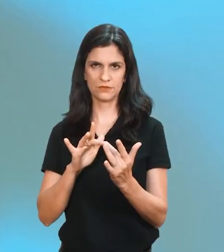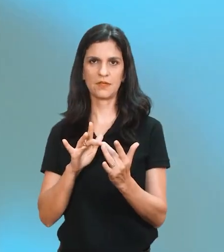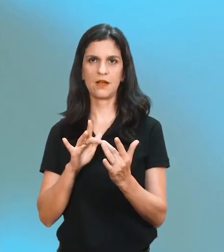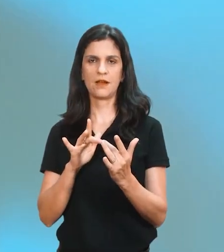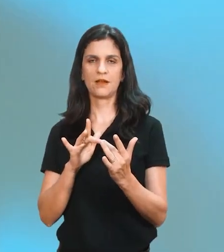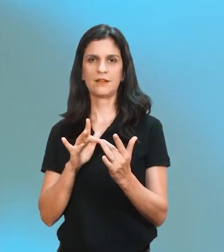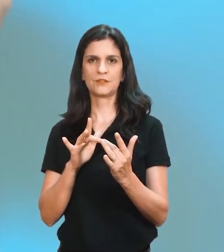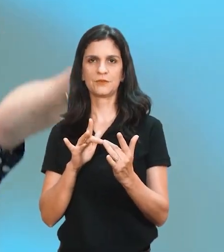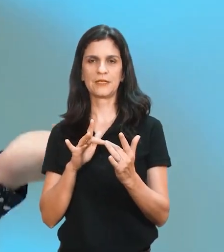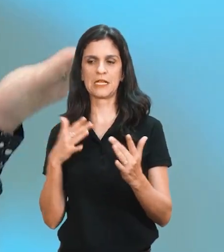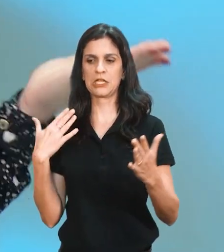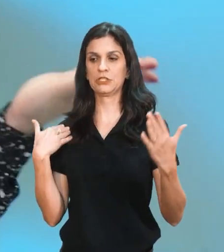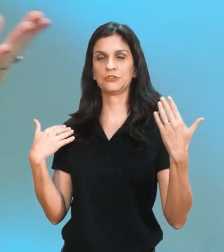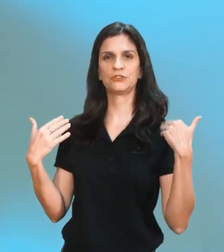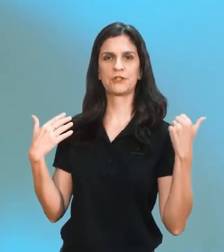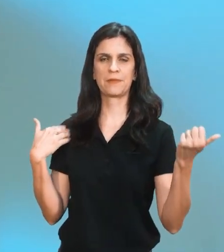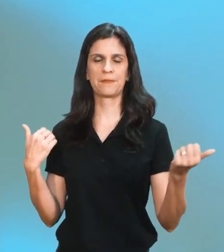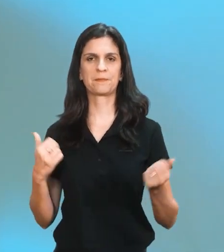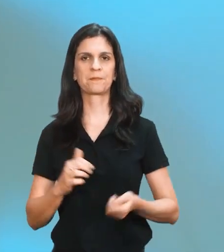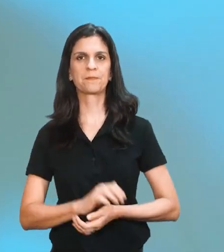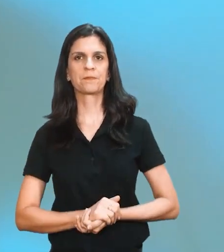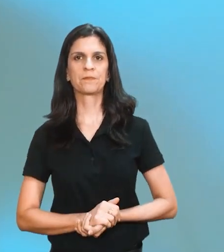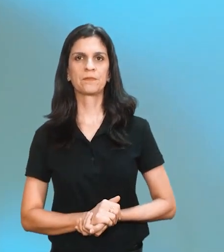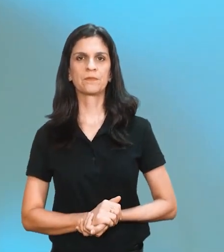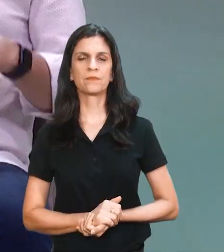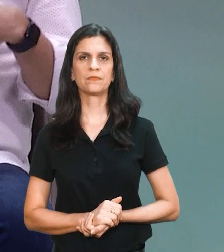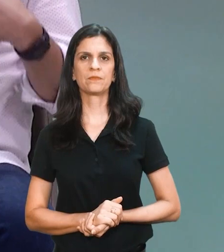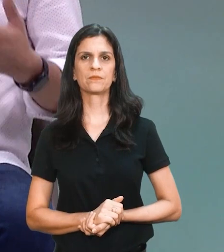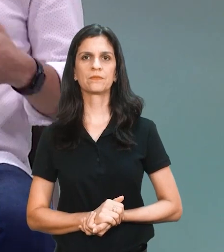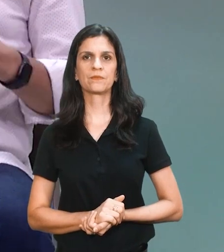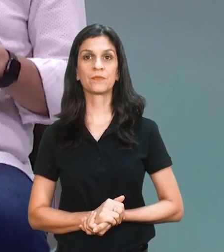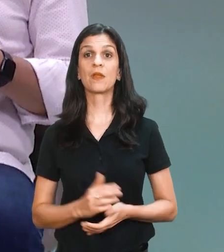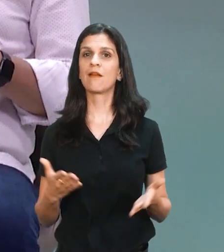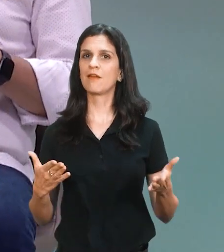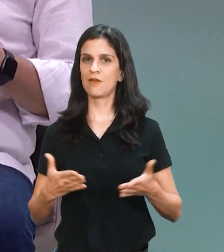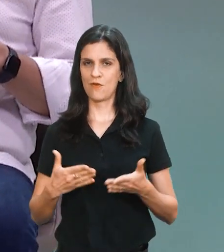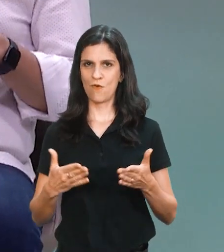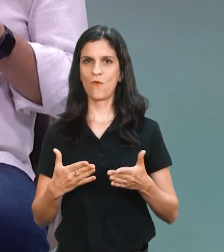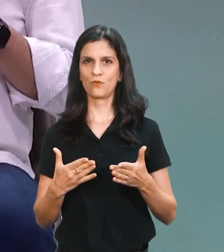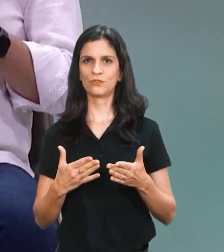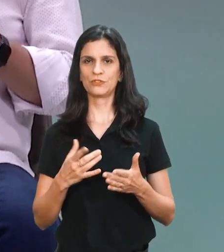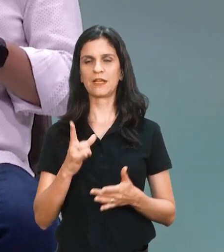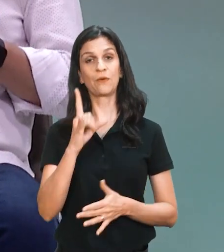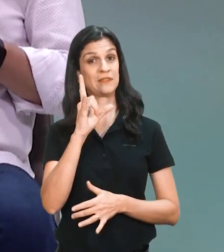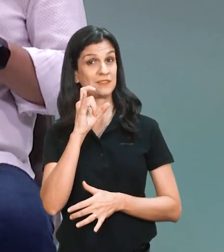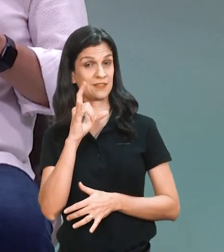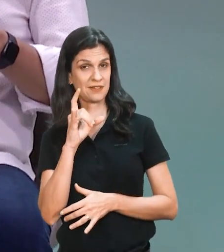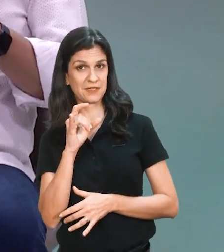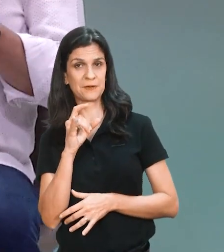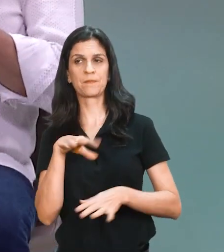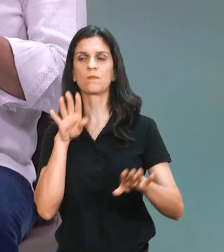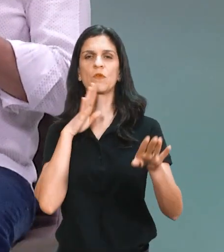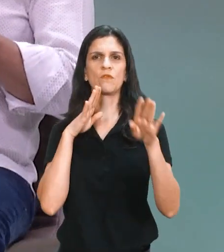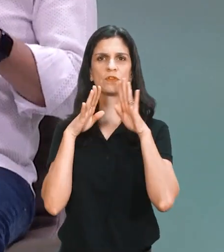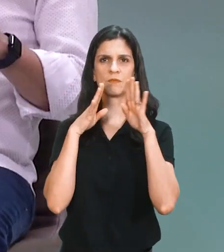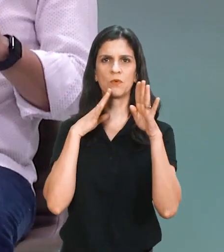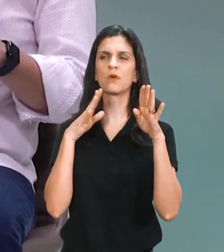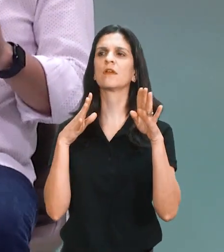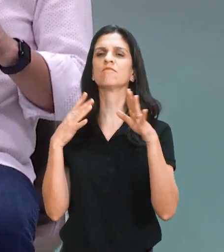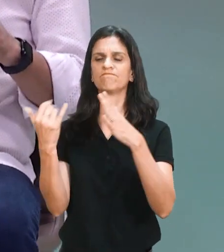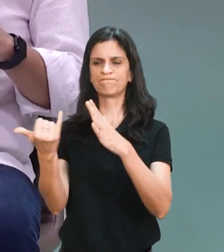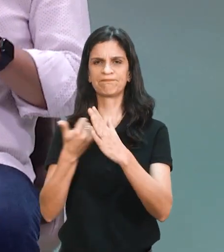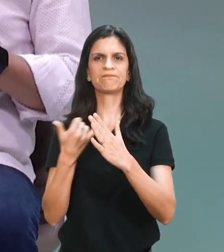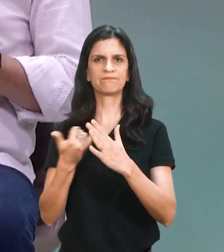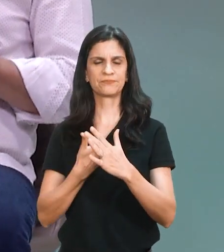a população pode chegar, né, até o seu mandato? Na verdade, hoje eu recebo muita demanda pelo Instagram, pelo Facebook, que